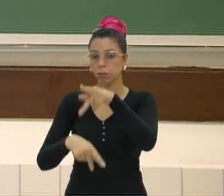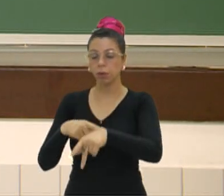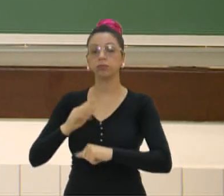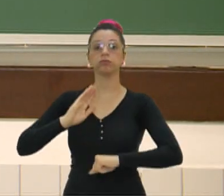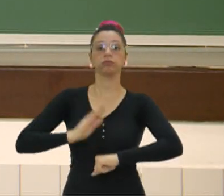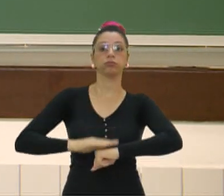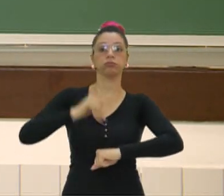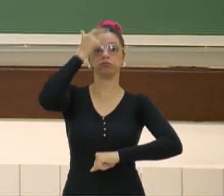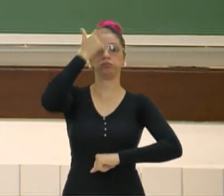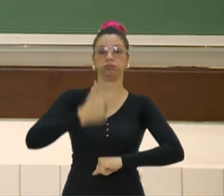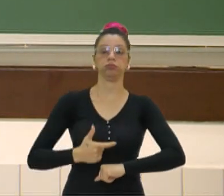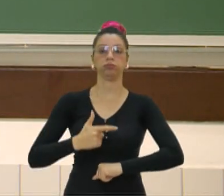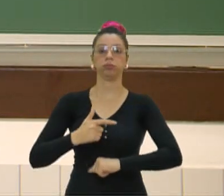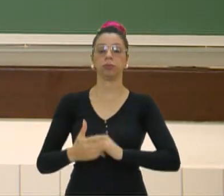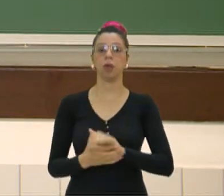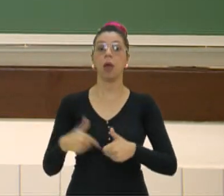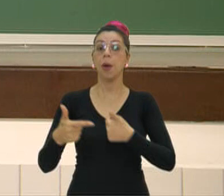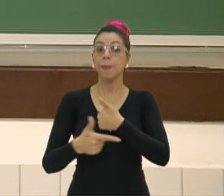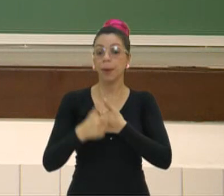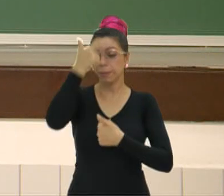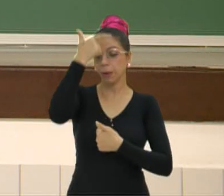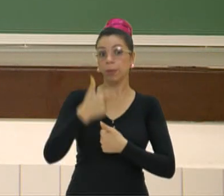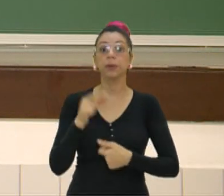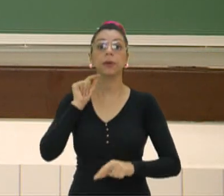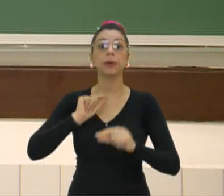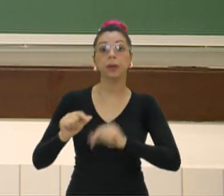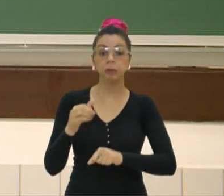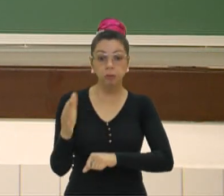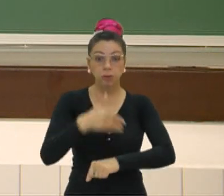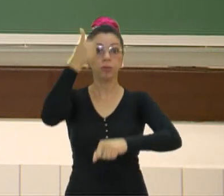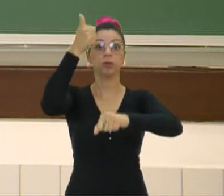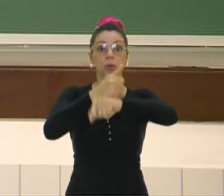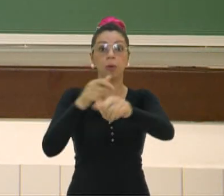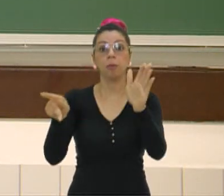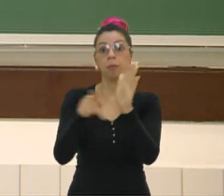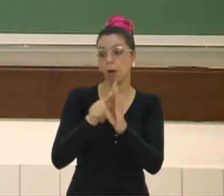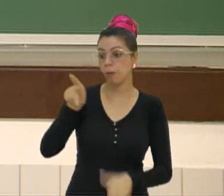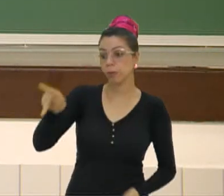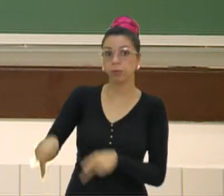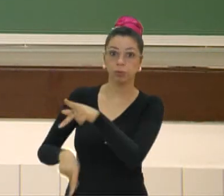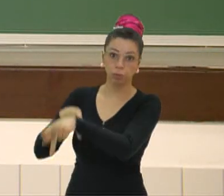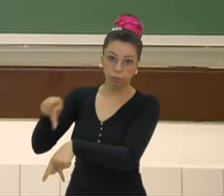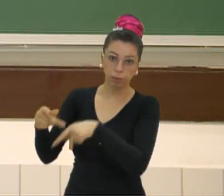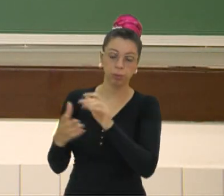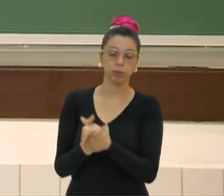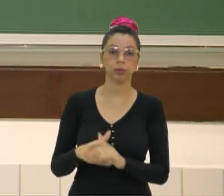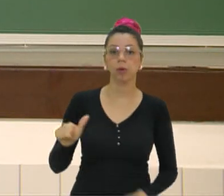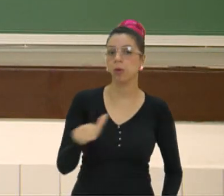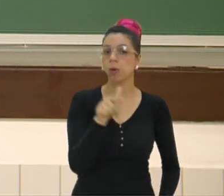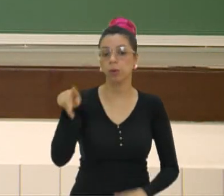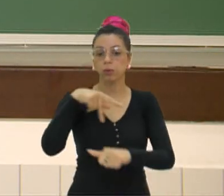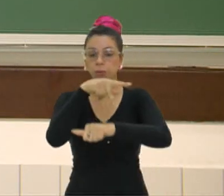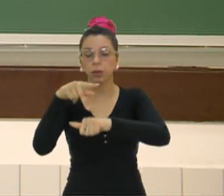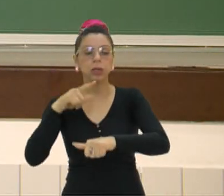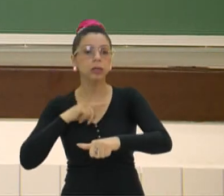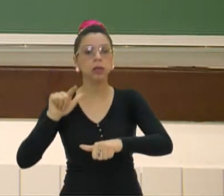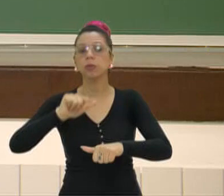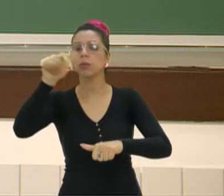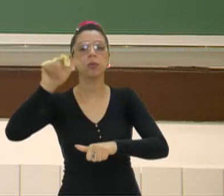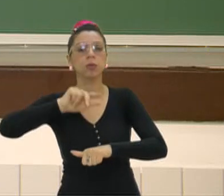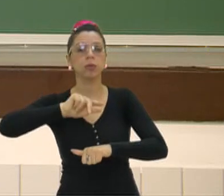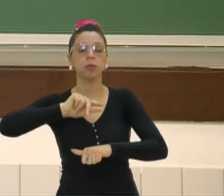pessoa. Alguns exageros até de alguns desses líderes, não só no Brasil, fora do país temos outros líderes que são chamados